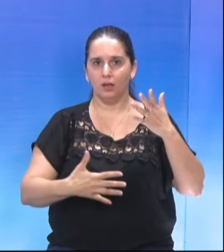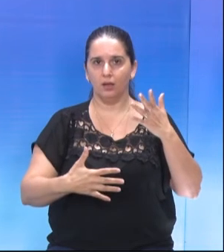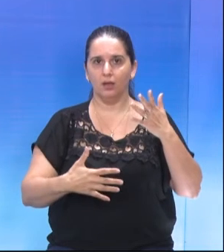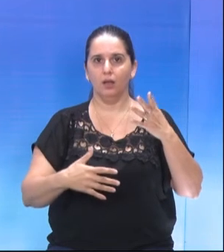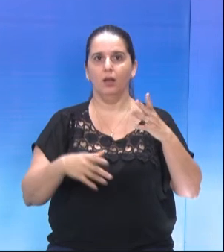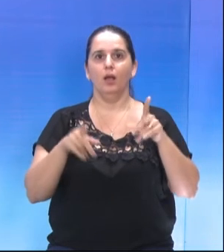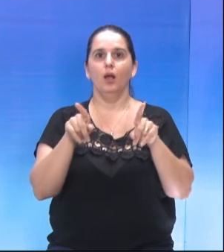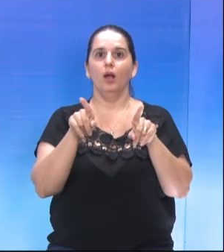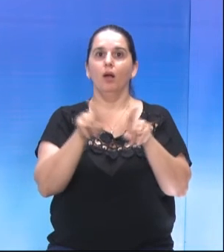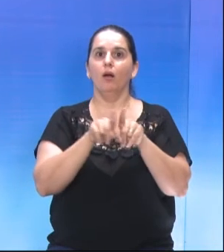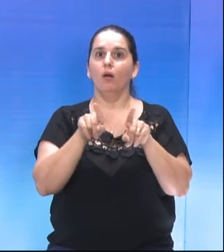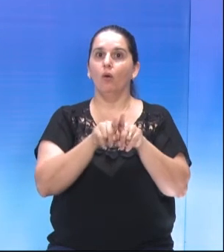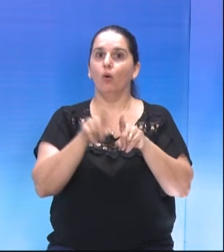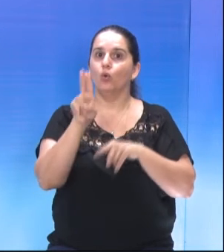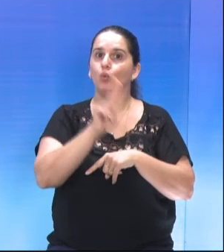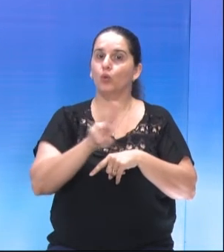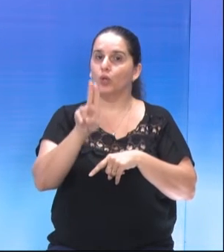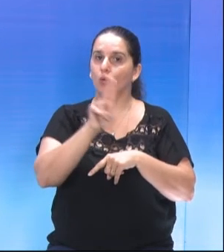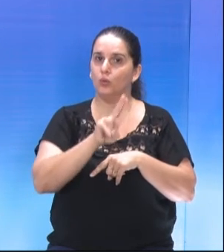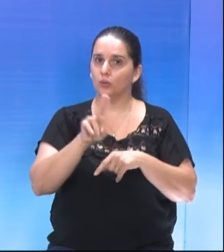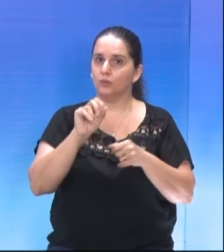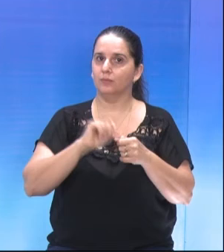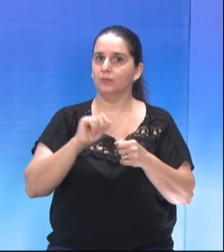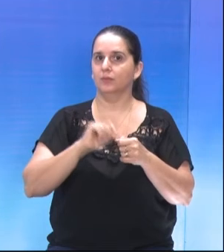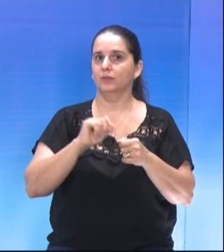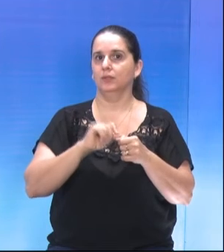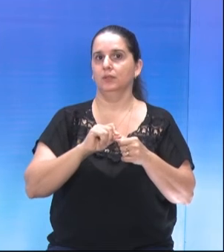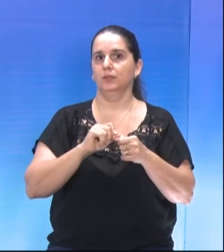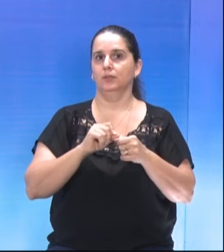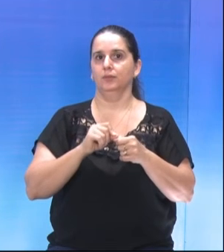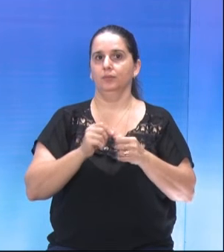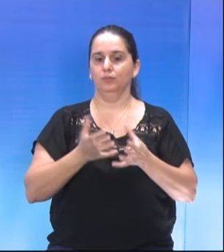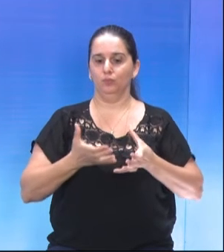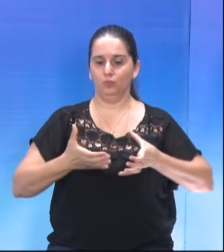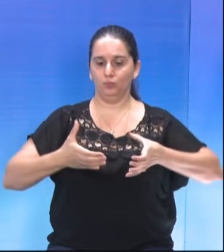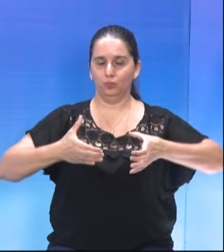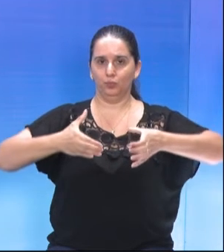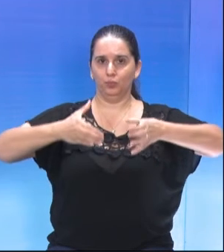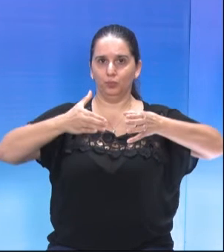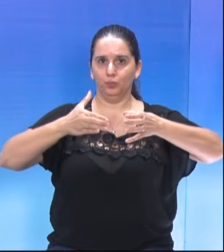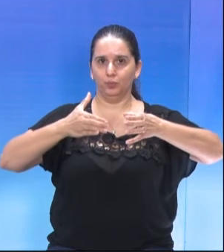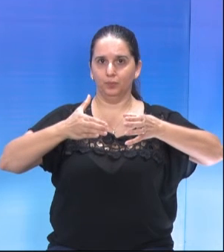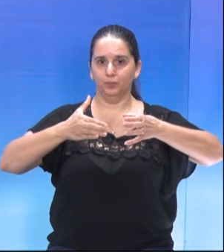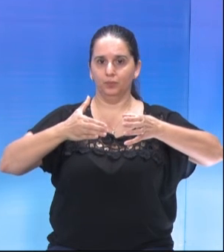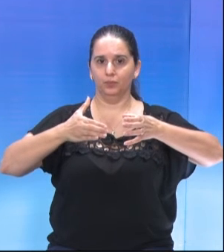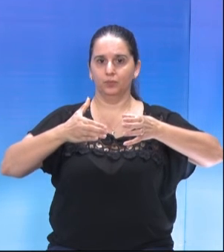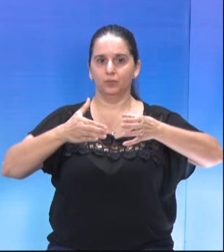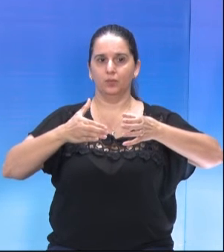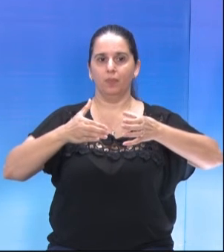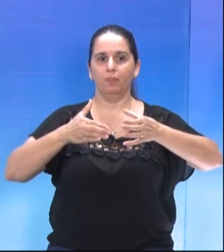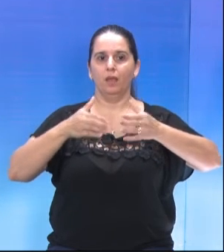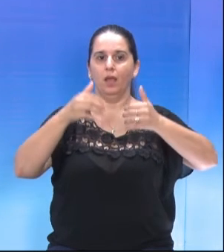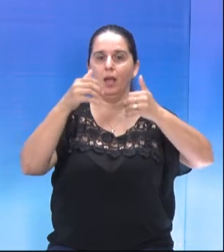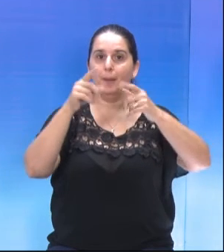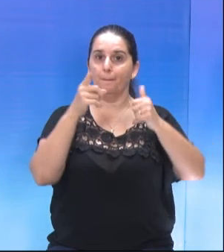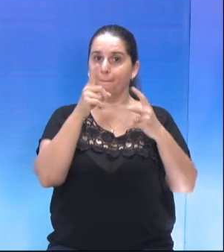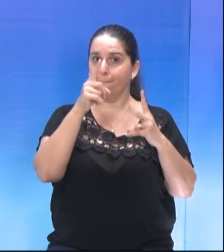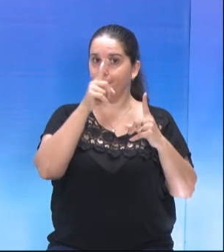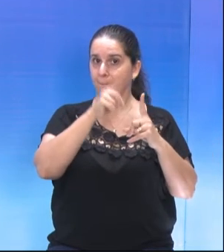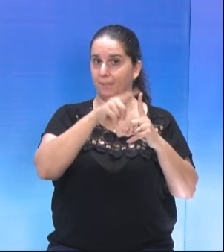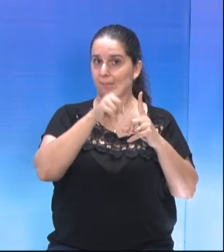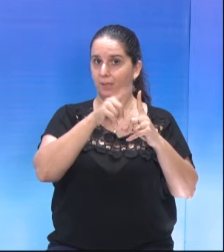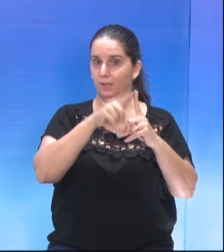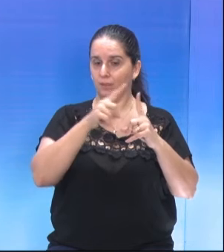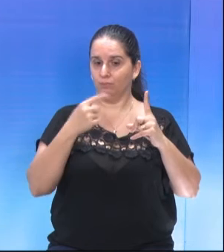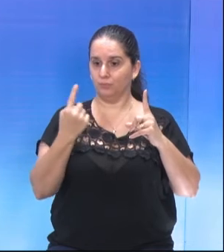características em relação ao material que é utilizado para compor a sua obra, que é a cerâmica. Então, a obra Estrutura